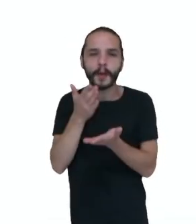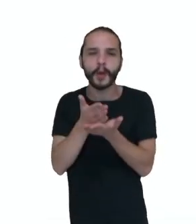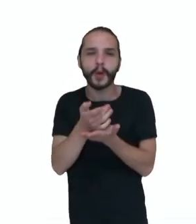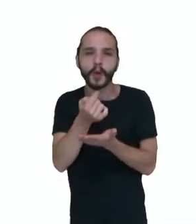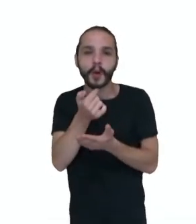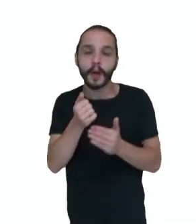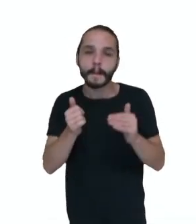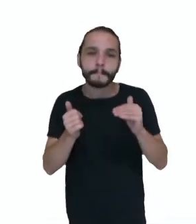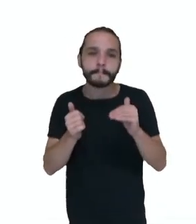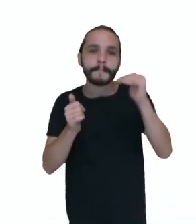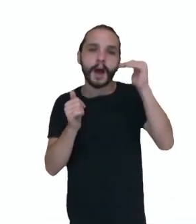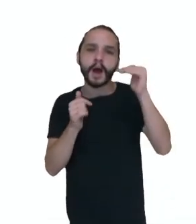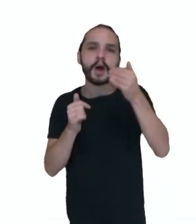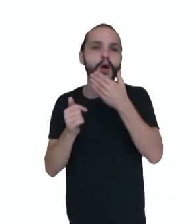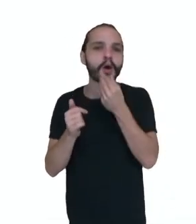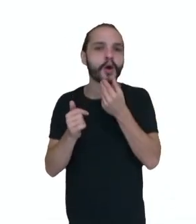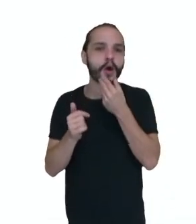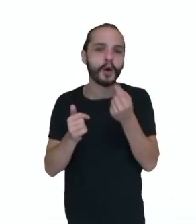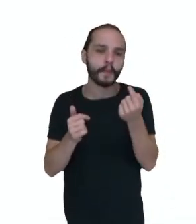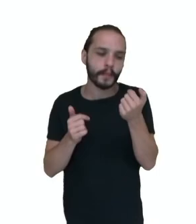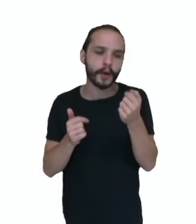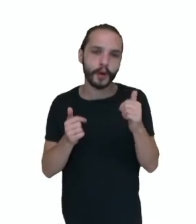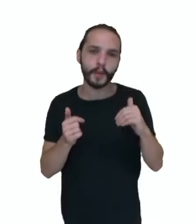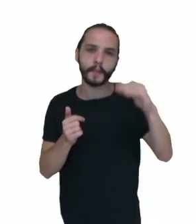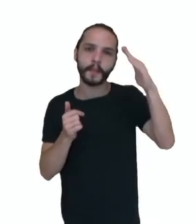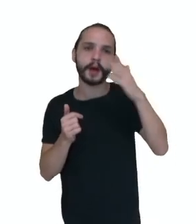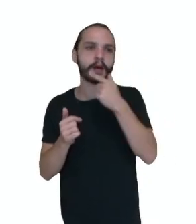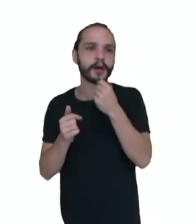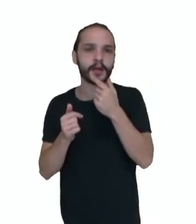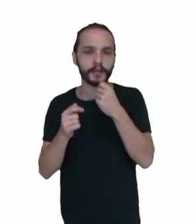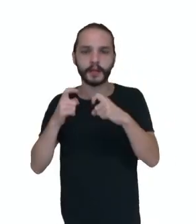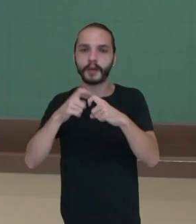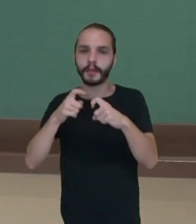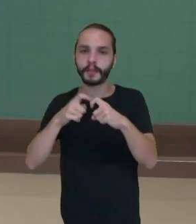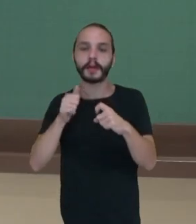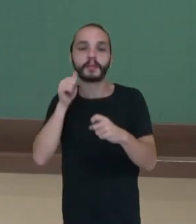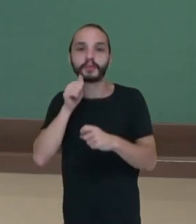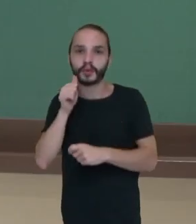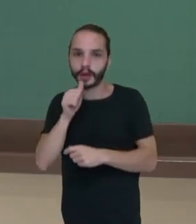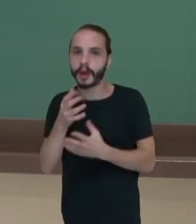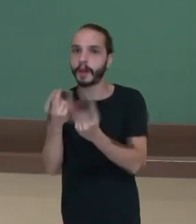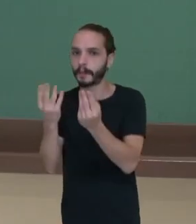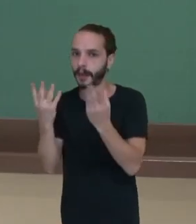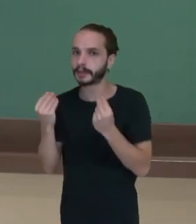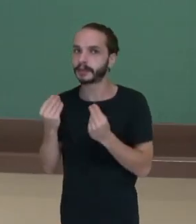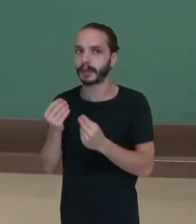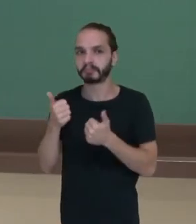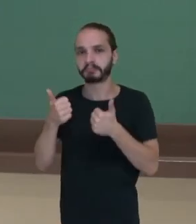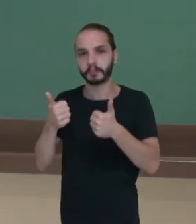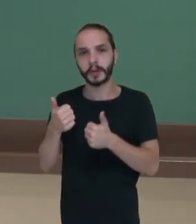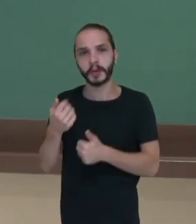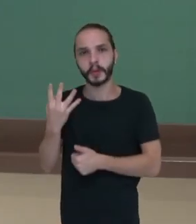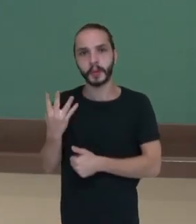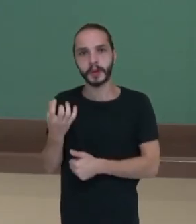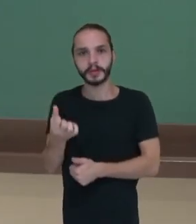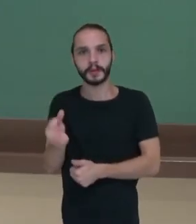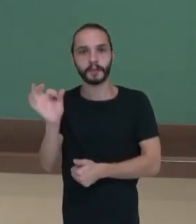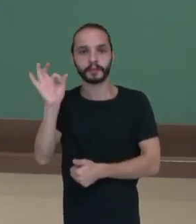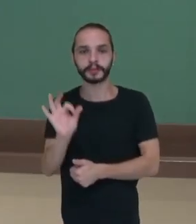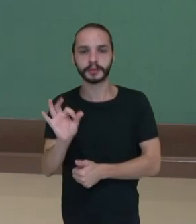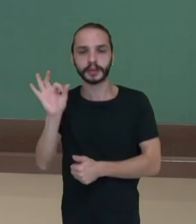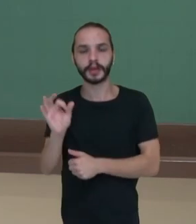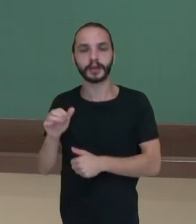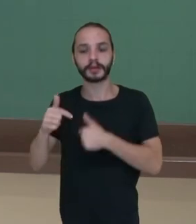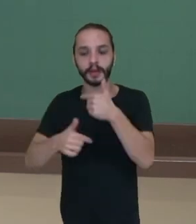pouco mais de médicos homens, mas o número de mulheres ali é bastante grande na medicina, né,